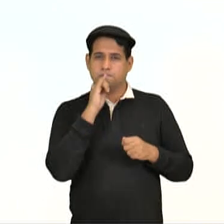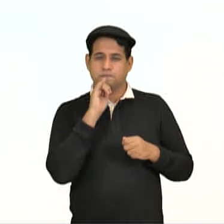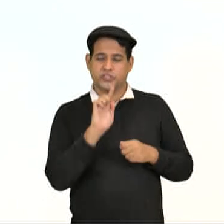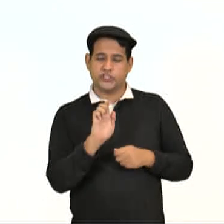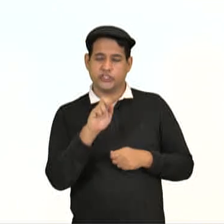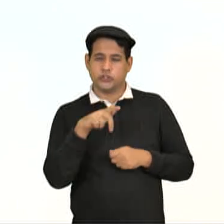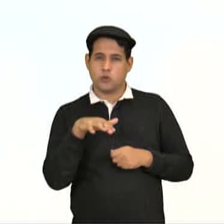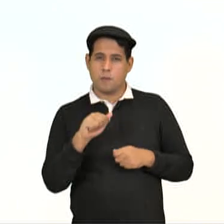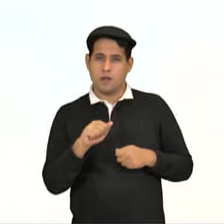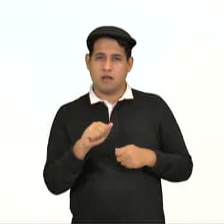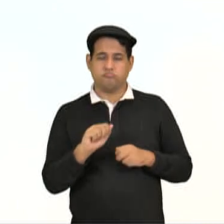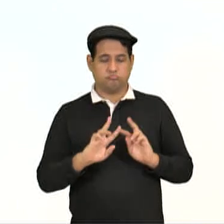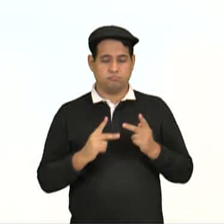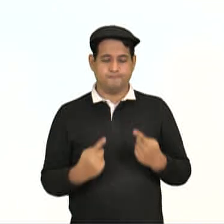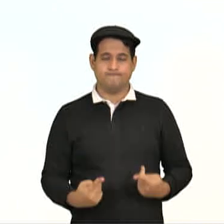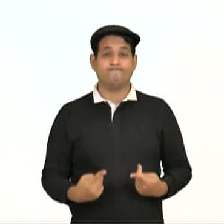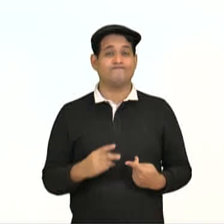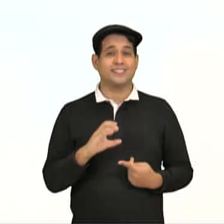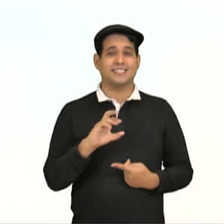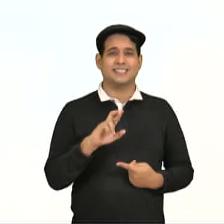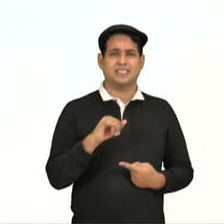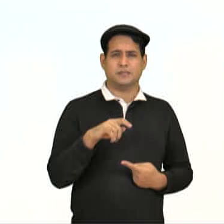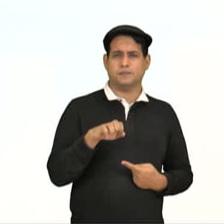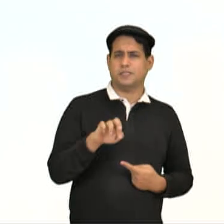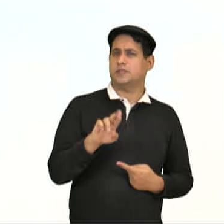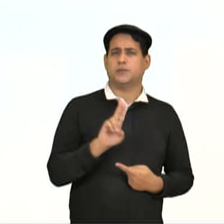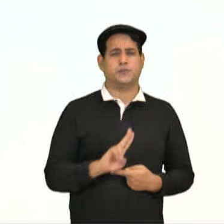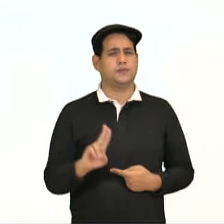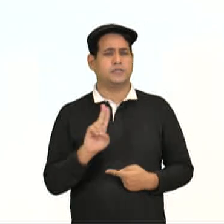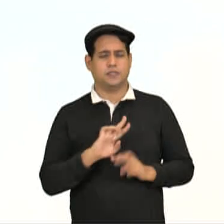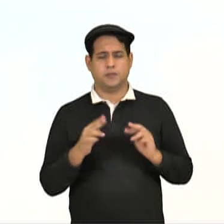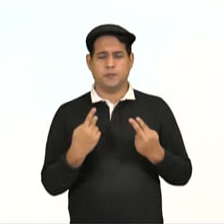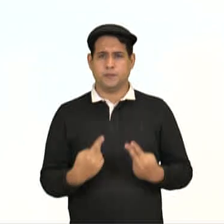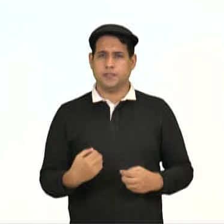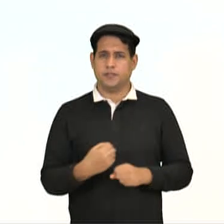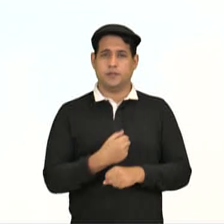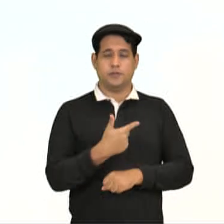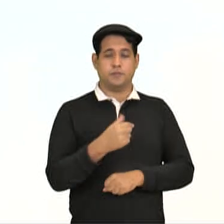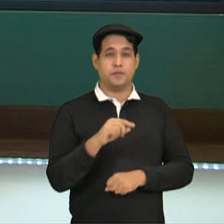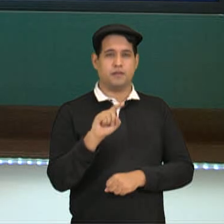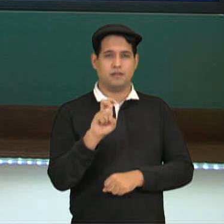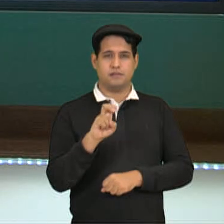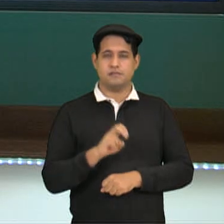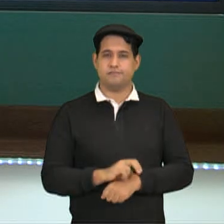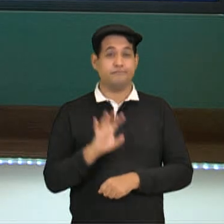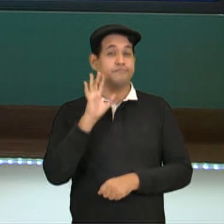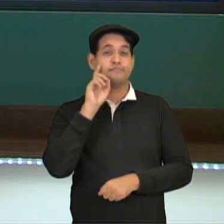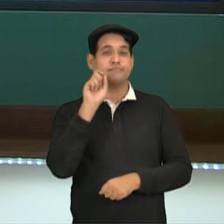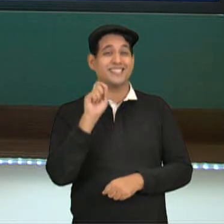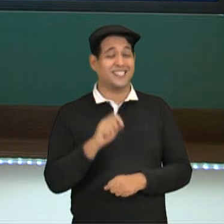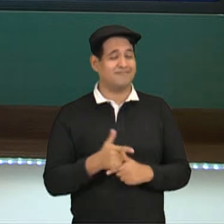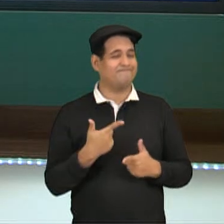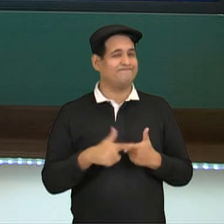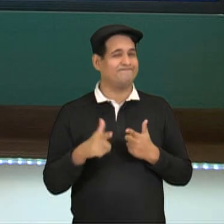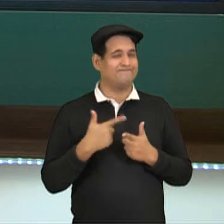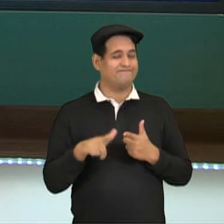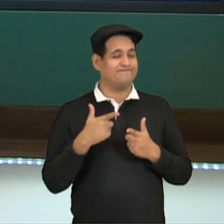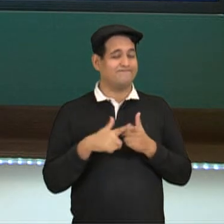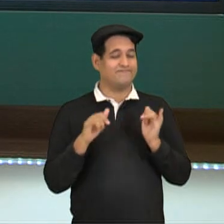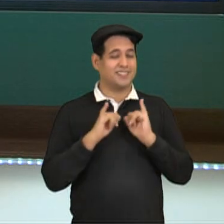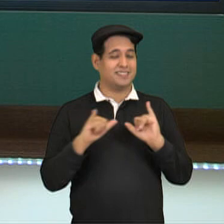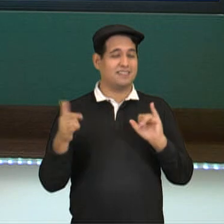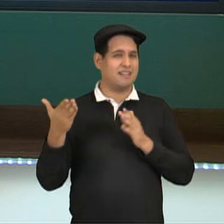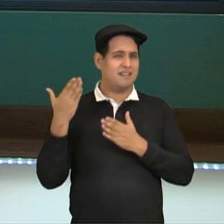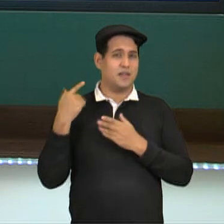a técnica de CRISPR não pode ser utilizada em embriões humanos a partir de 2015. E é aí que vem a bomba da notícia de